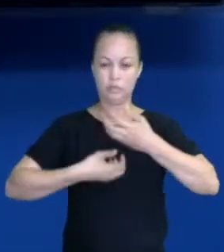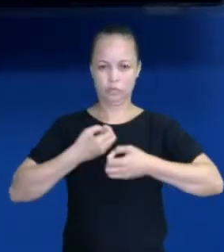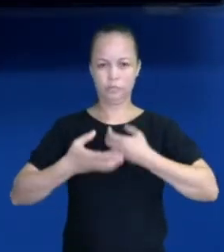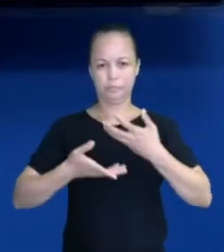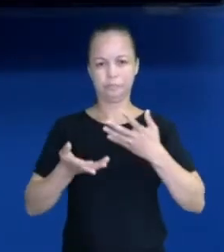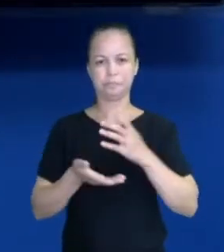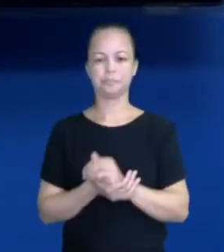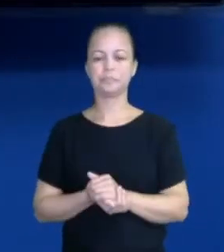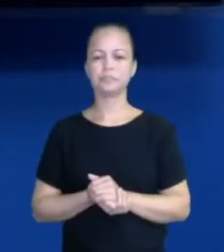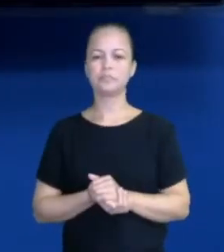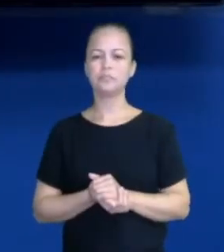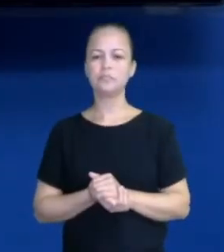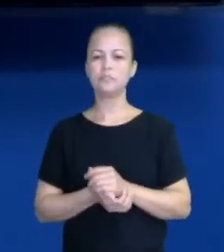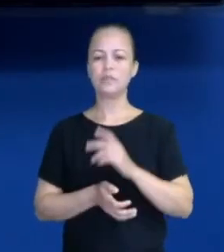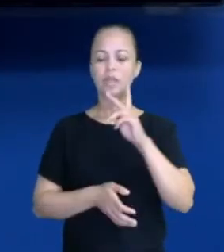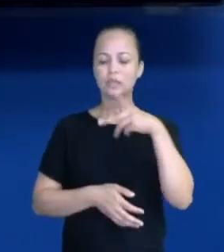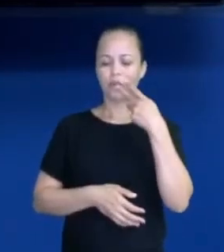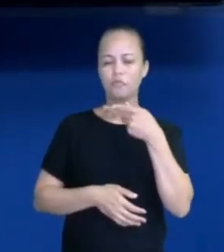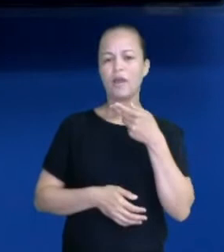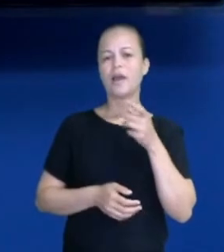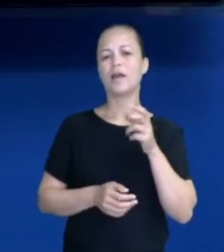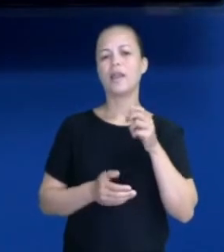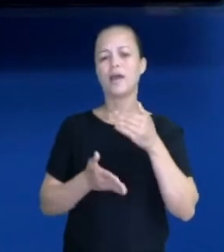Continua dizendo o seguinte: